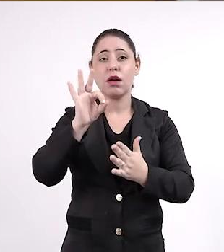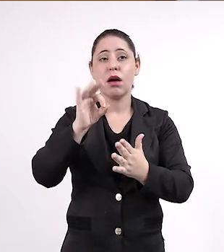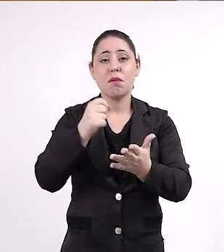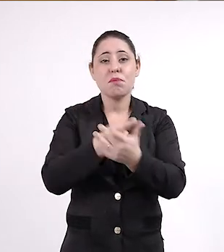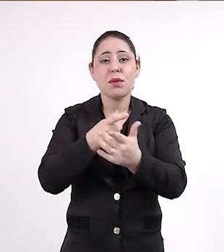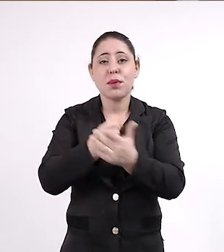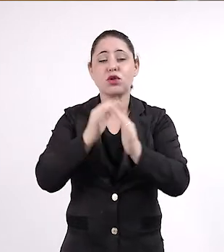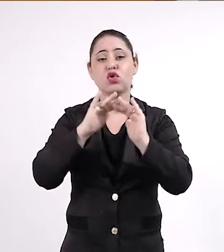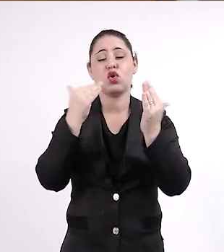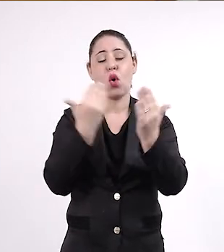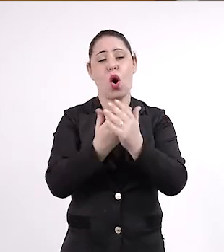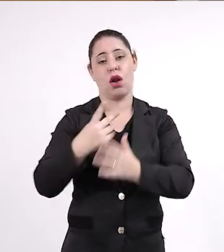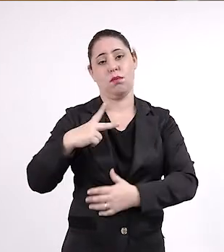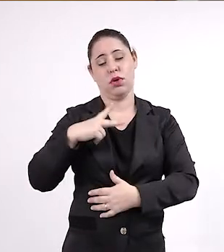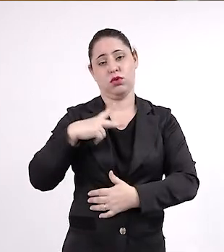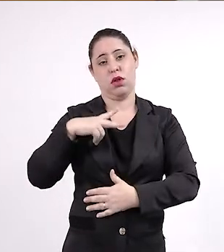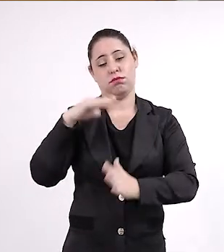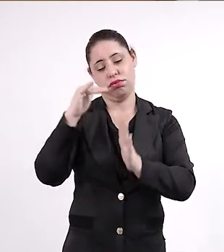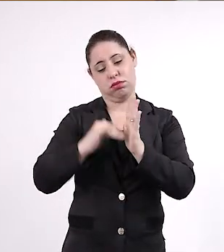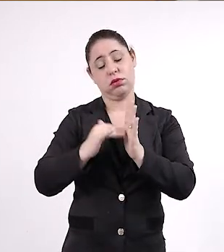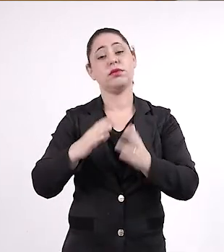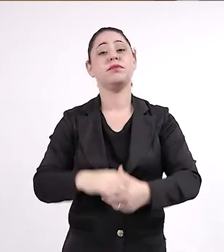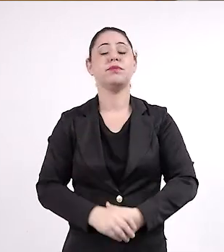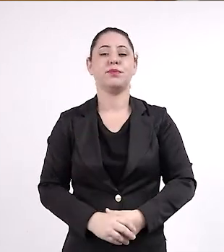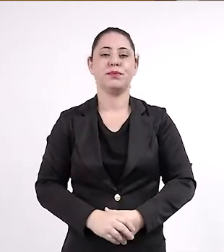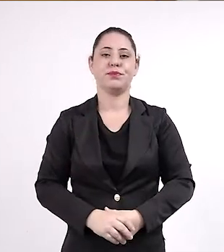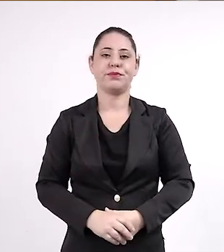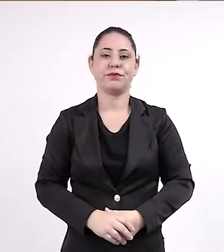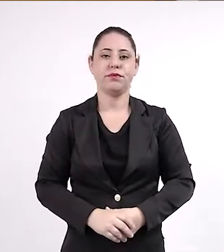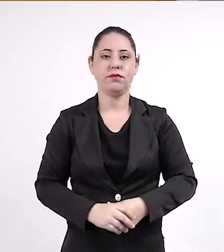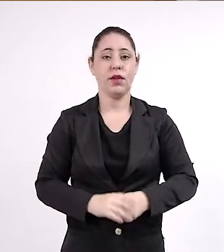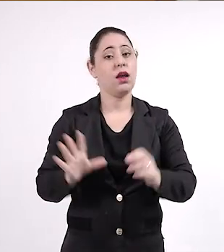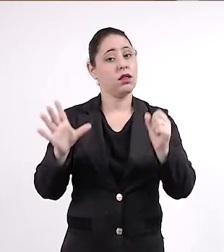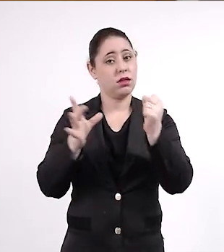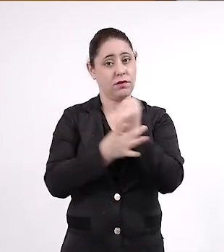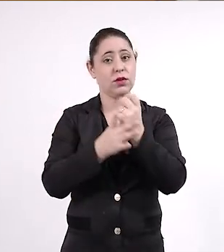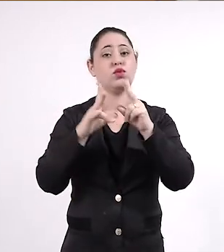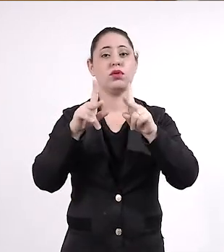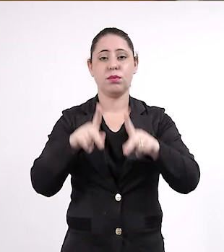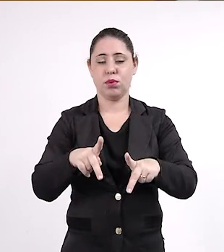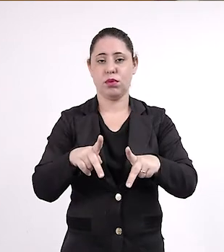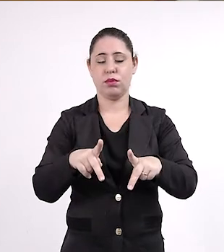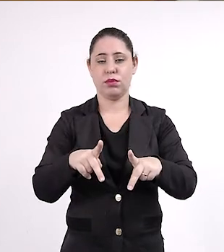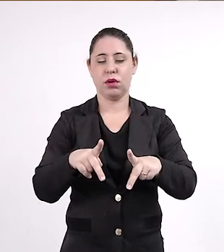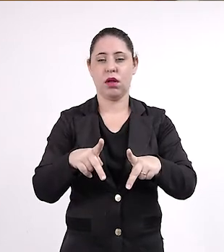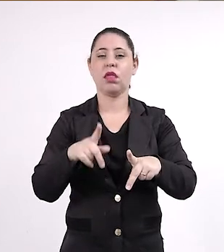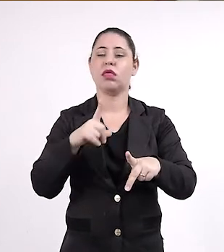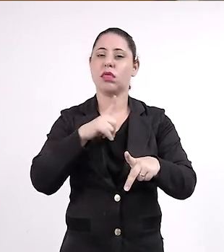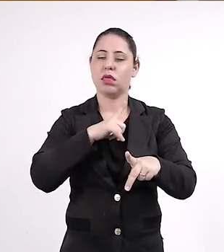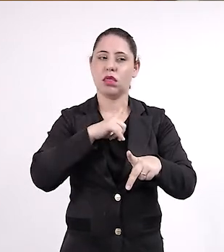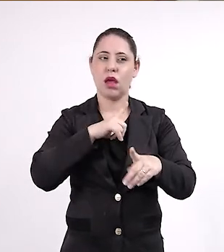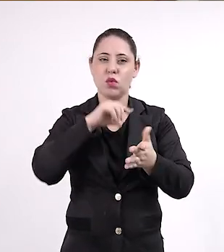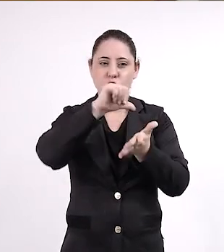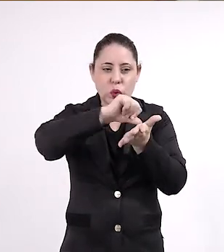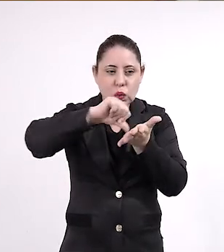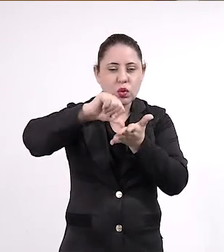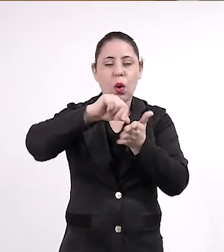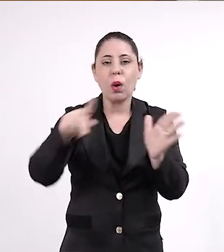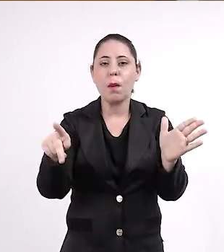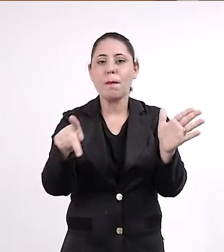nas mensalidades que é cobrado aí desses pais? A Defensoria Pública tem um